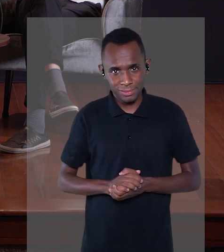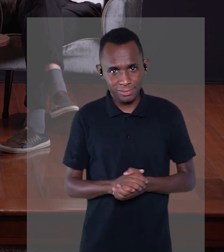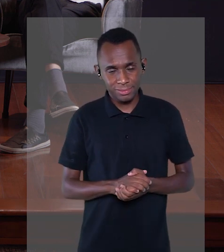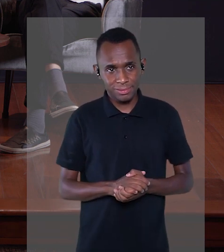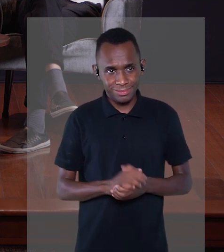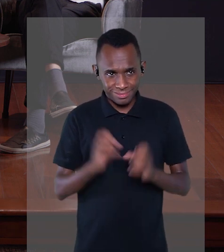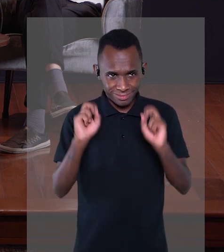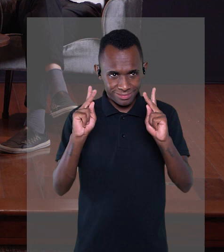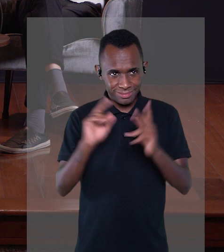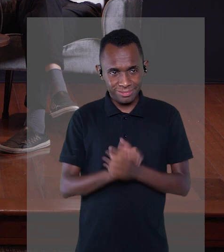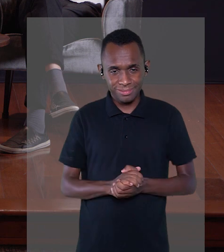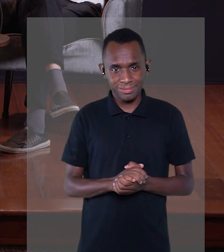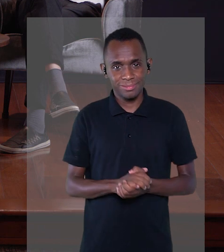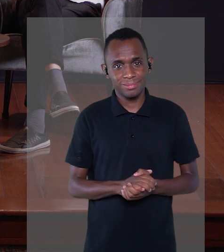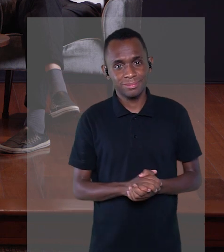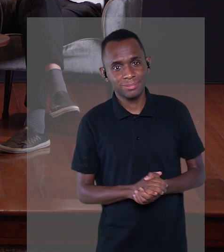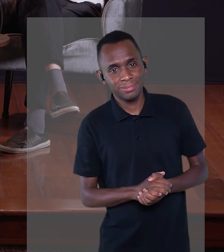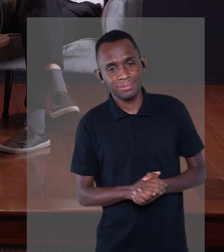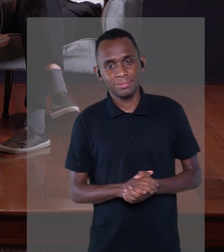Tá tudo certo. Beleza.